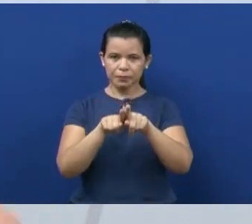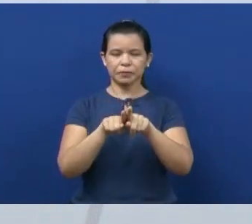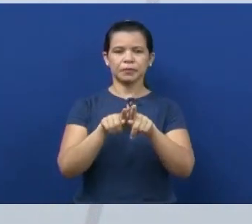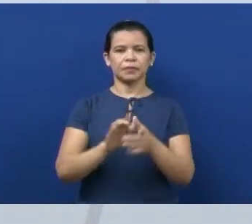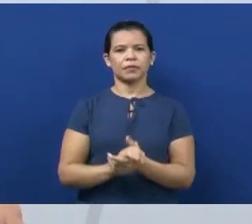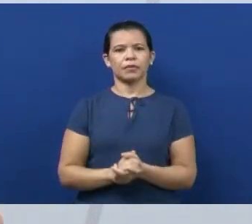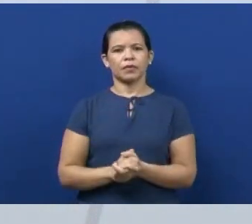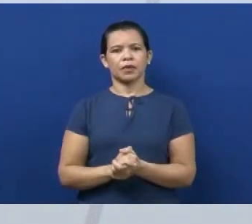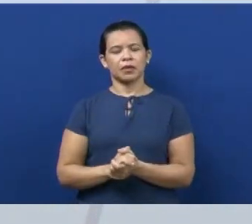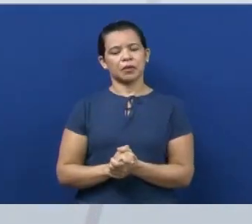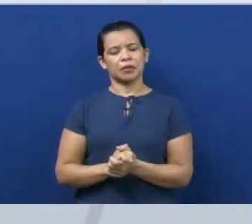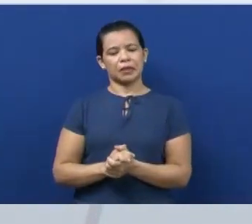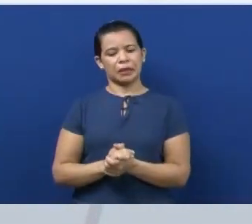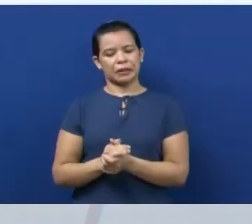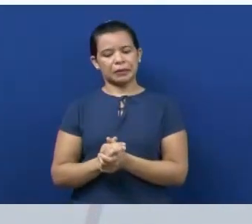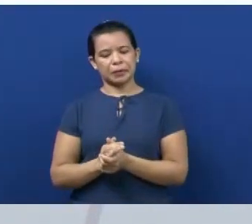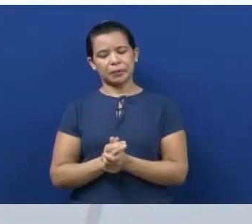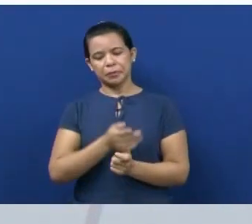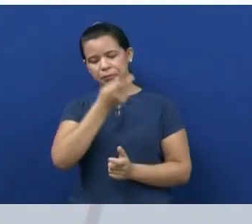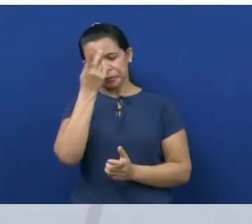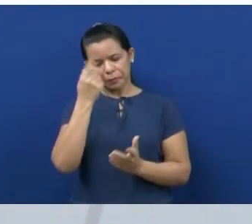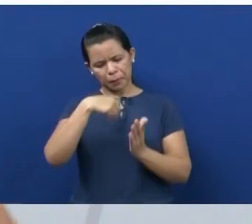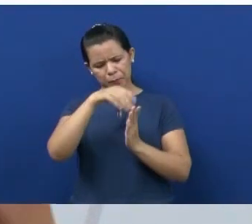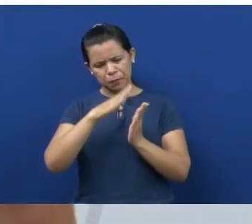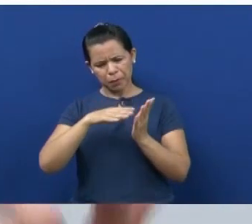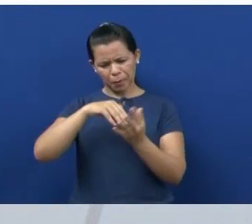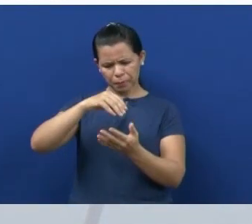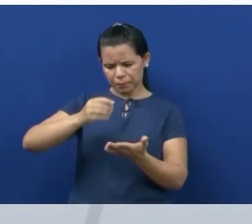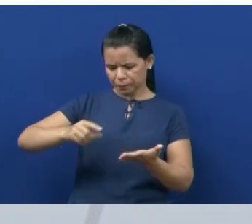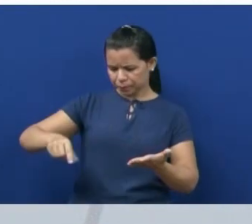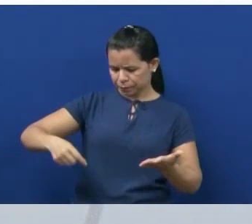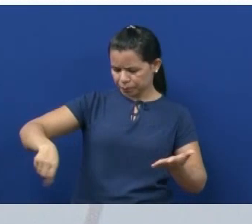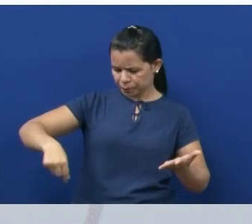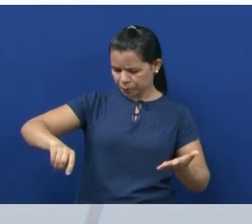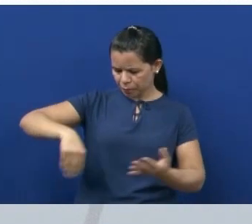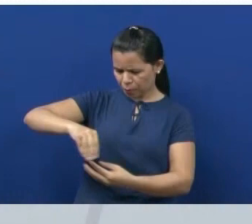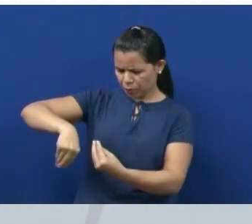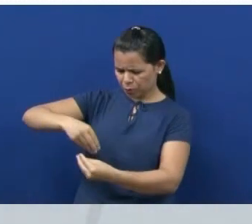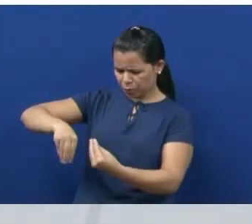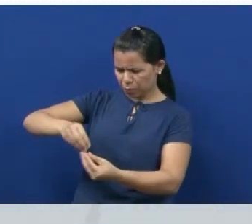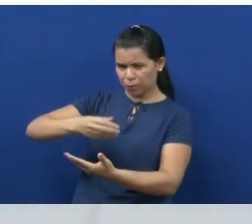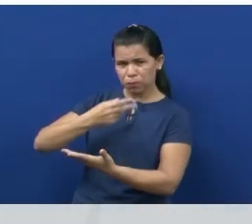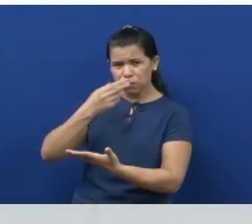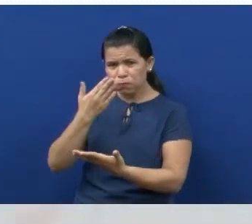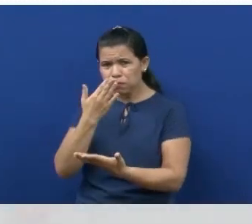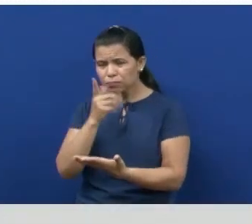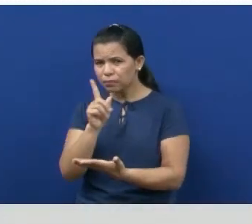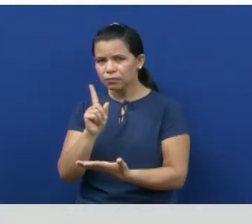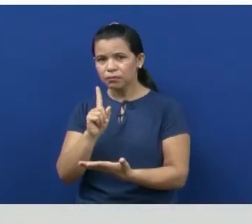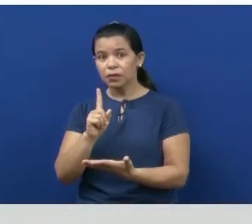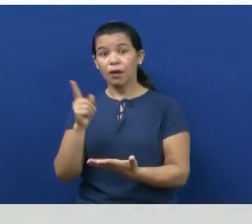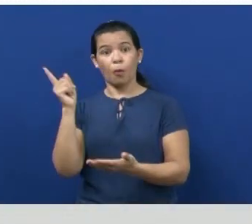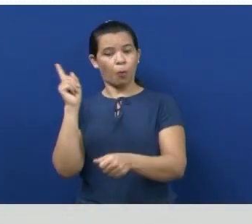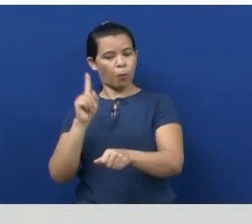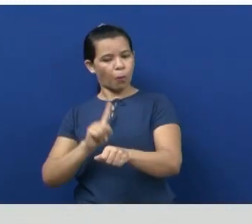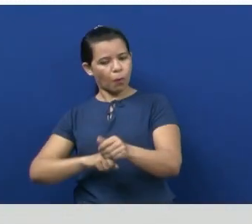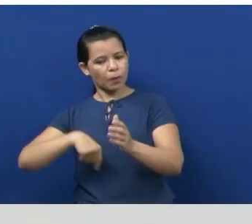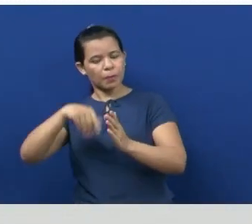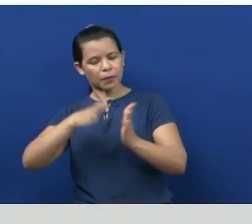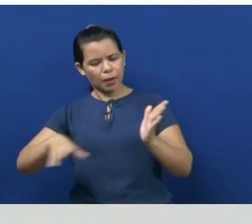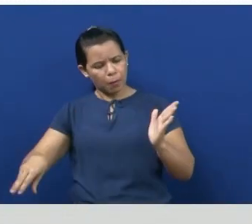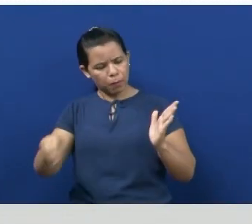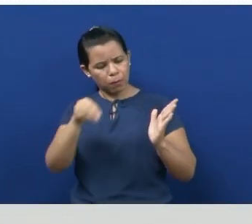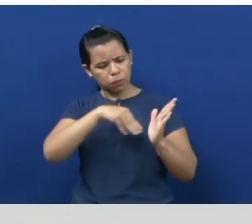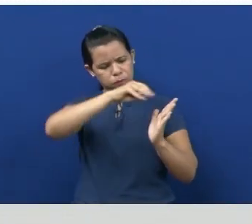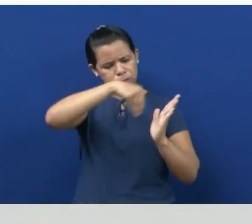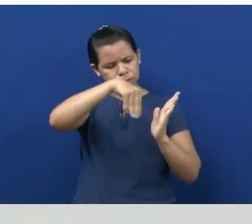impressionistas não misturavam as cores na palheta, e sim diretamente na tela, não sabendo muitas vezes qual